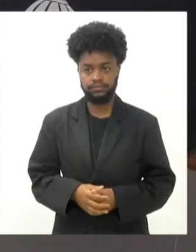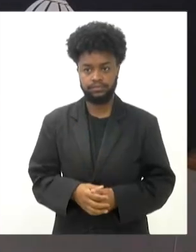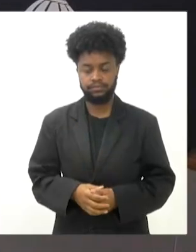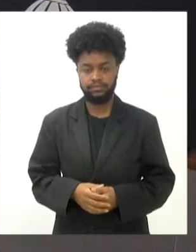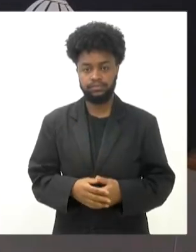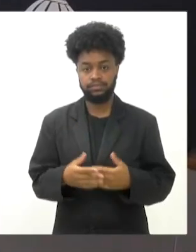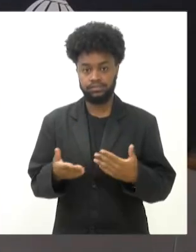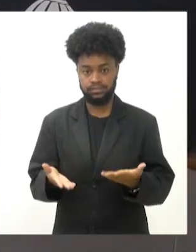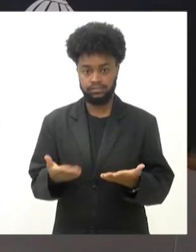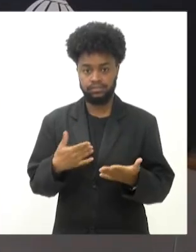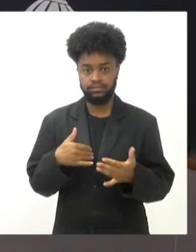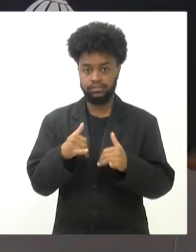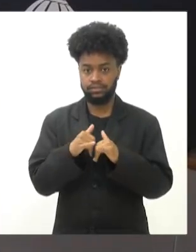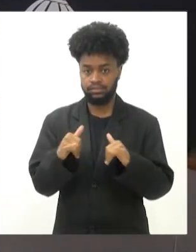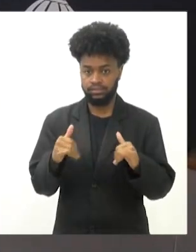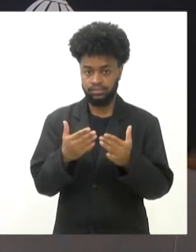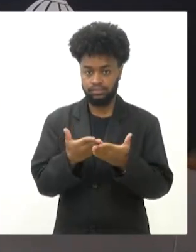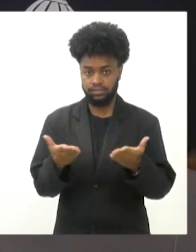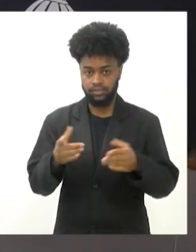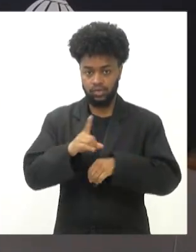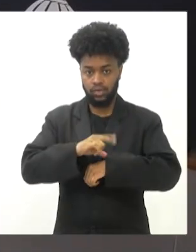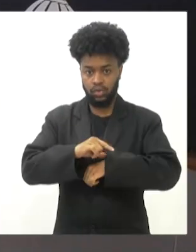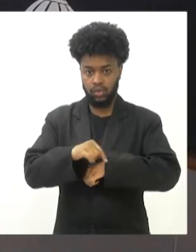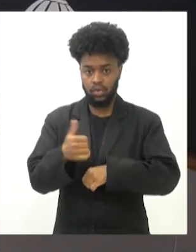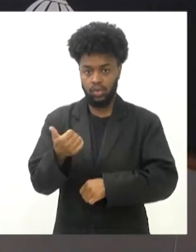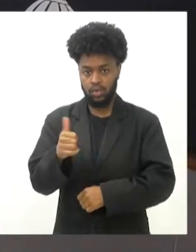isso, às